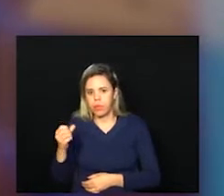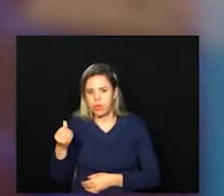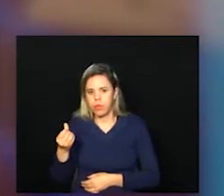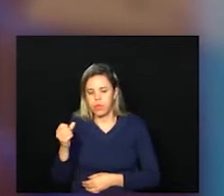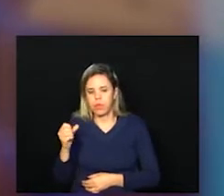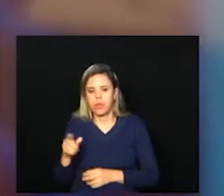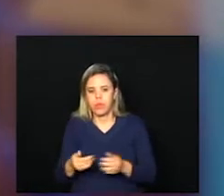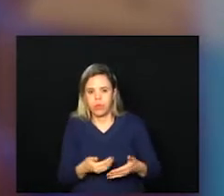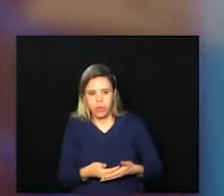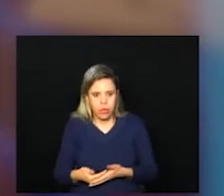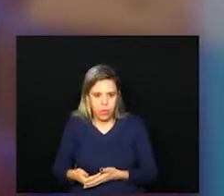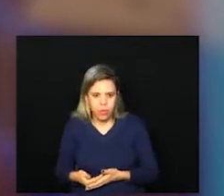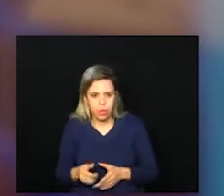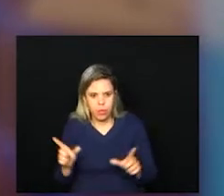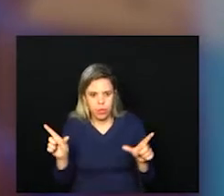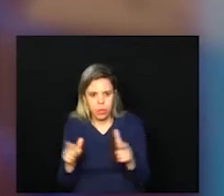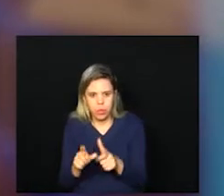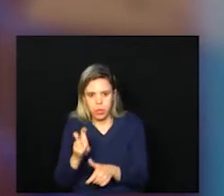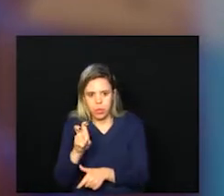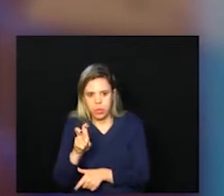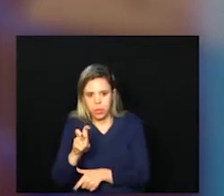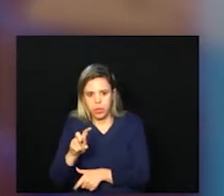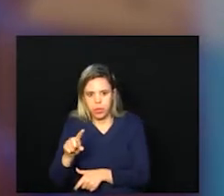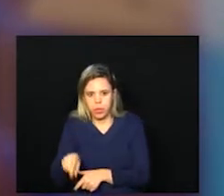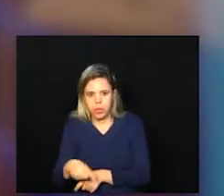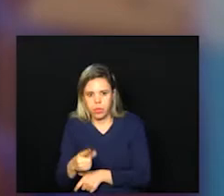2.849.146 bebês, uma queda de